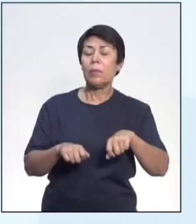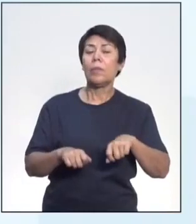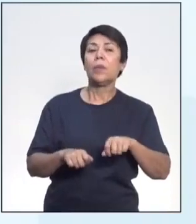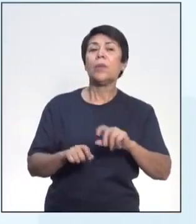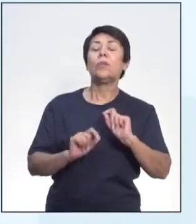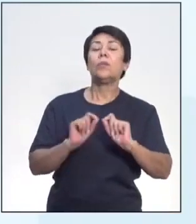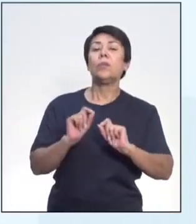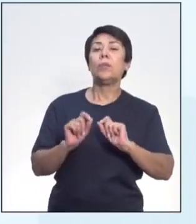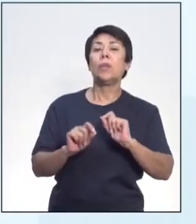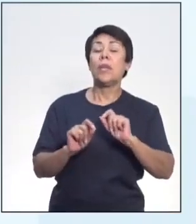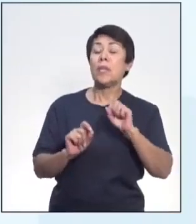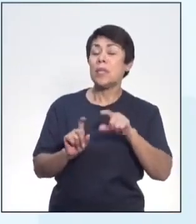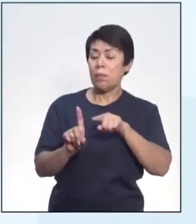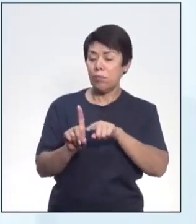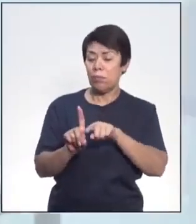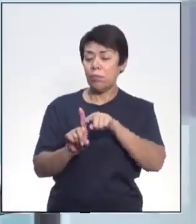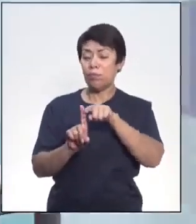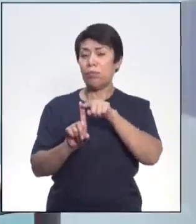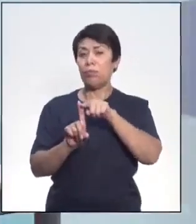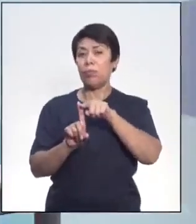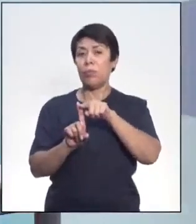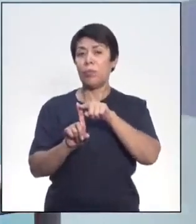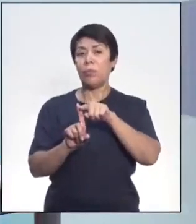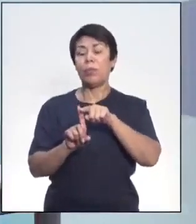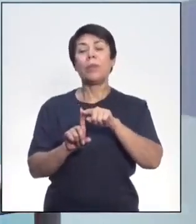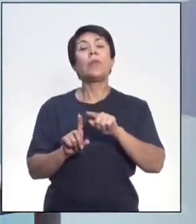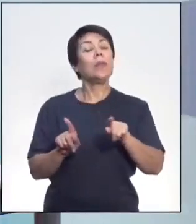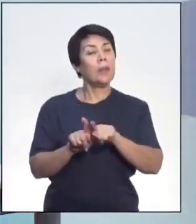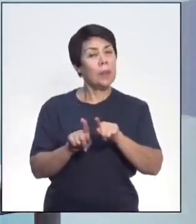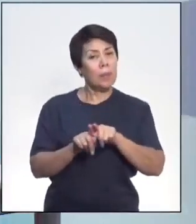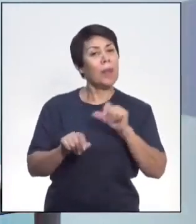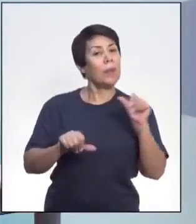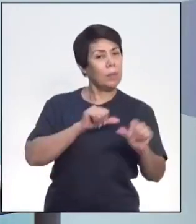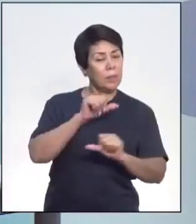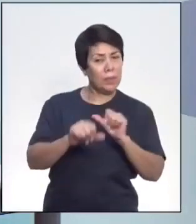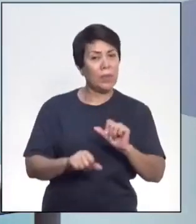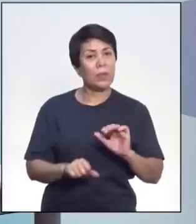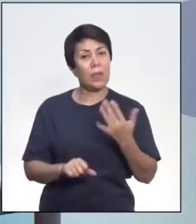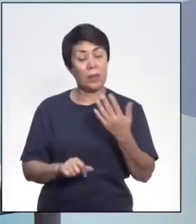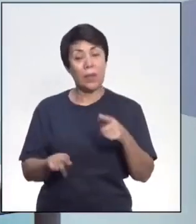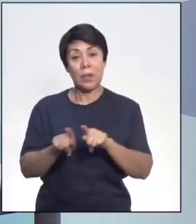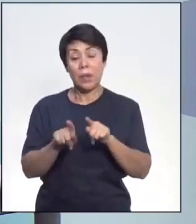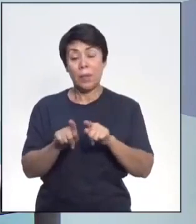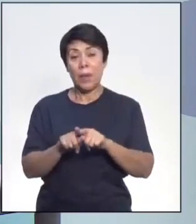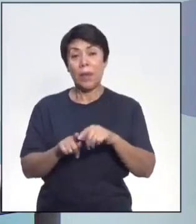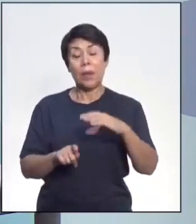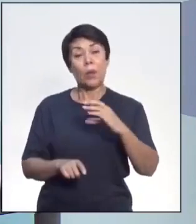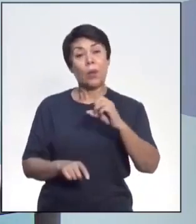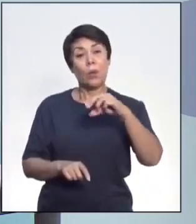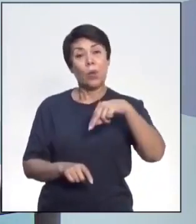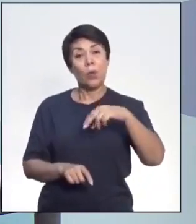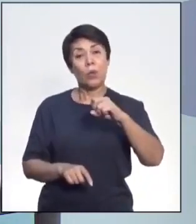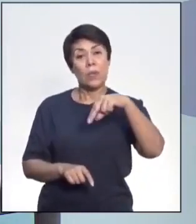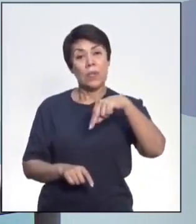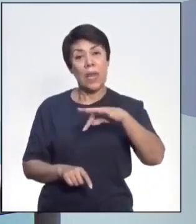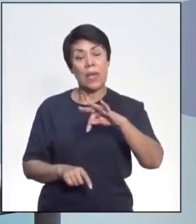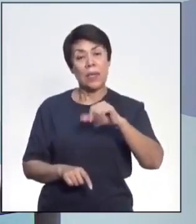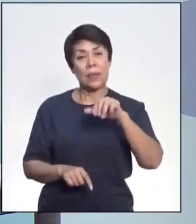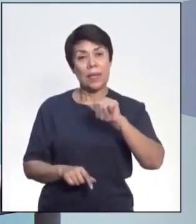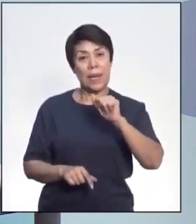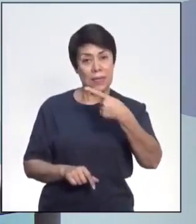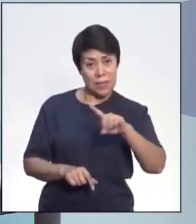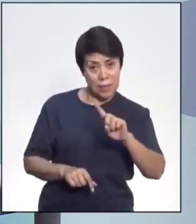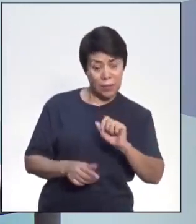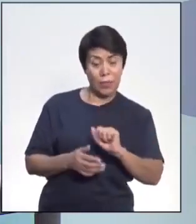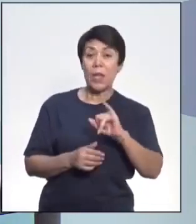sentido, quando aumenta a temperatura, a reação endotérmica. E a concentração. Sempre eu vou ter quando eu